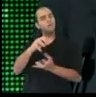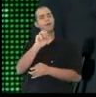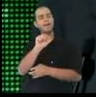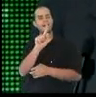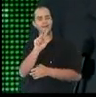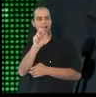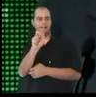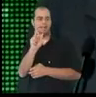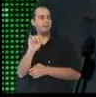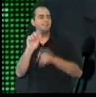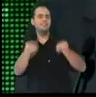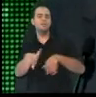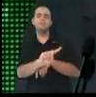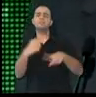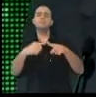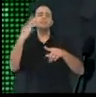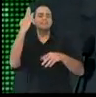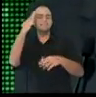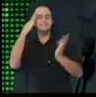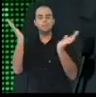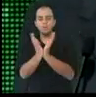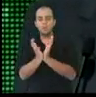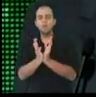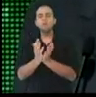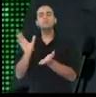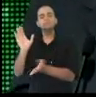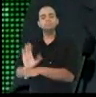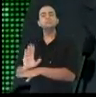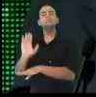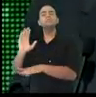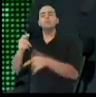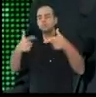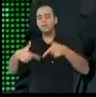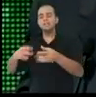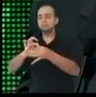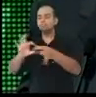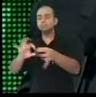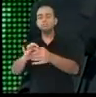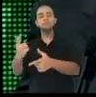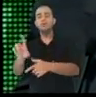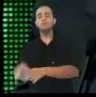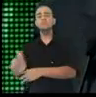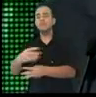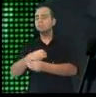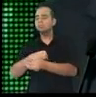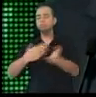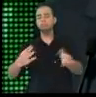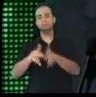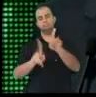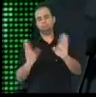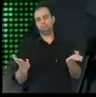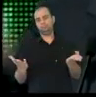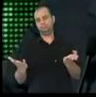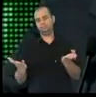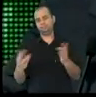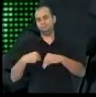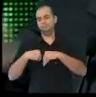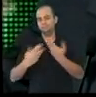tem um estoque de terras hoje que já foram desapropriadas, que não estão sendo distribuídas, não estão indo para assentamento,